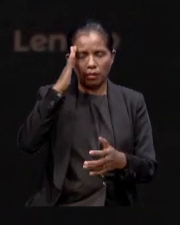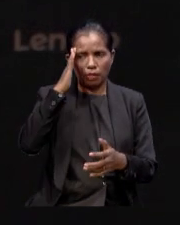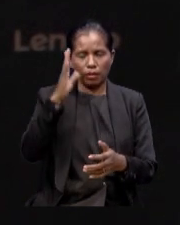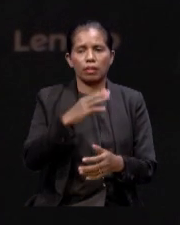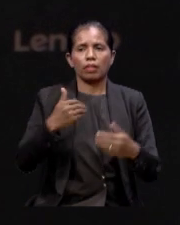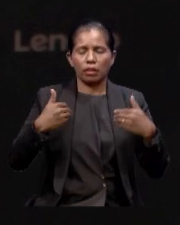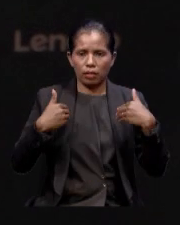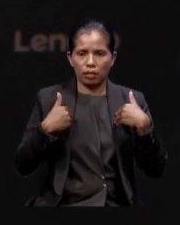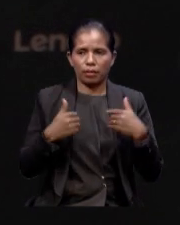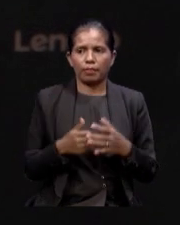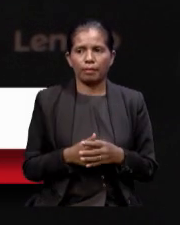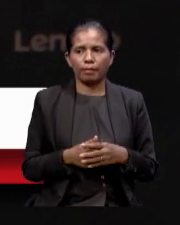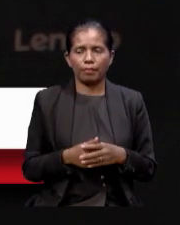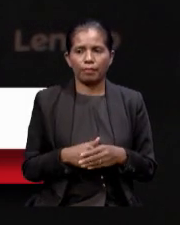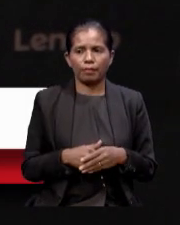duni, ia